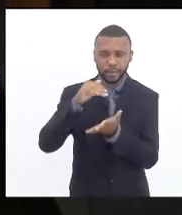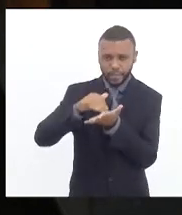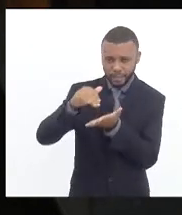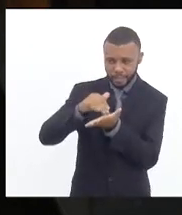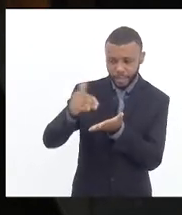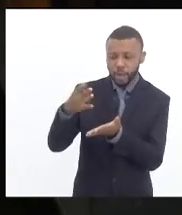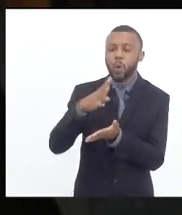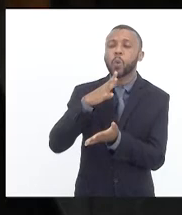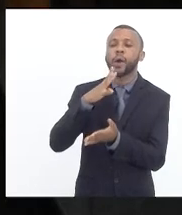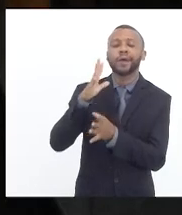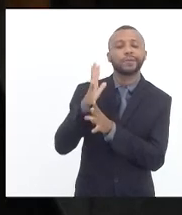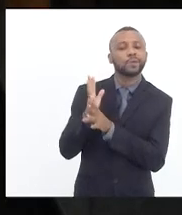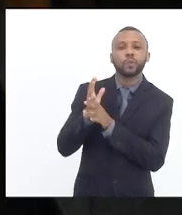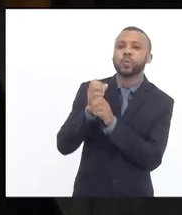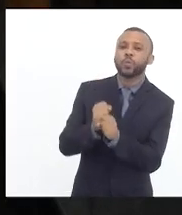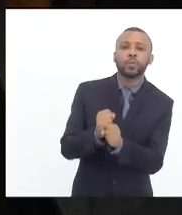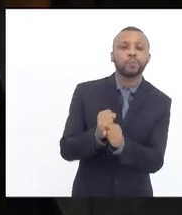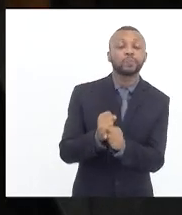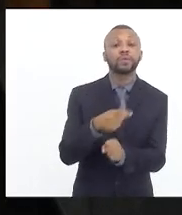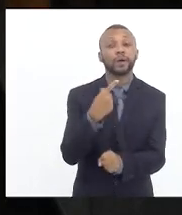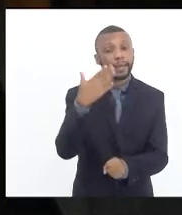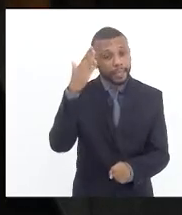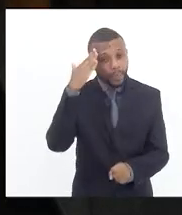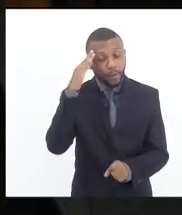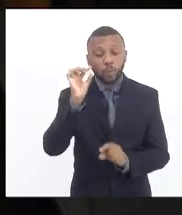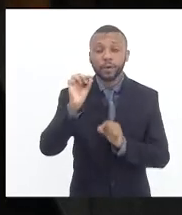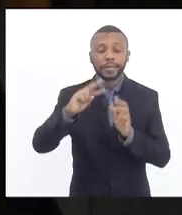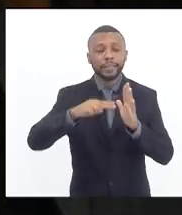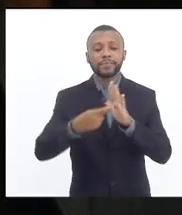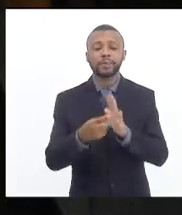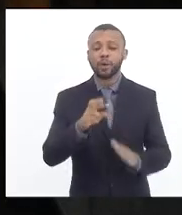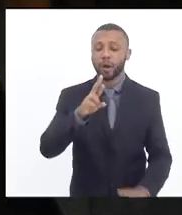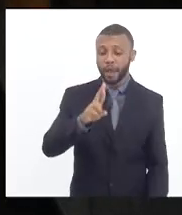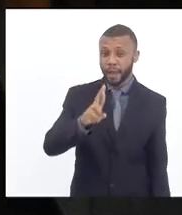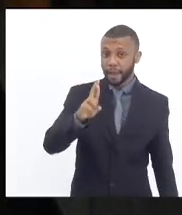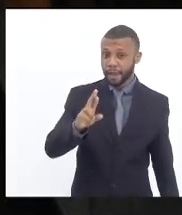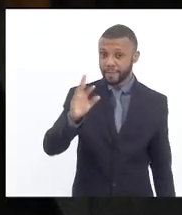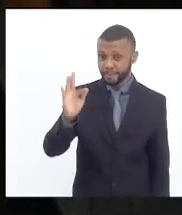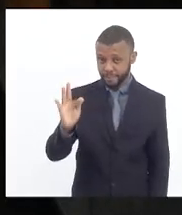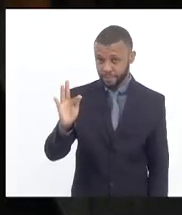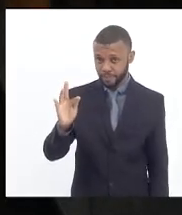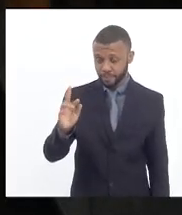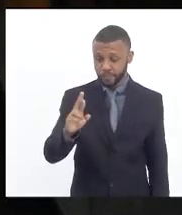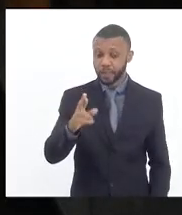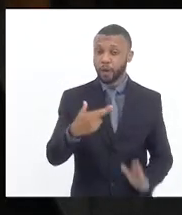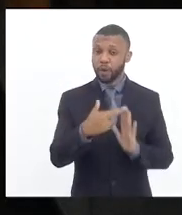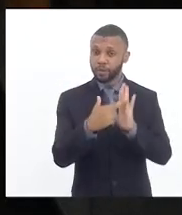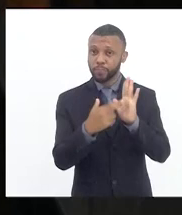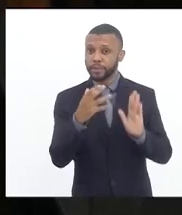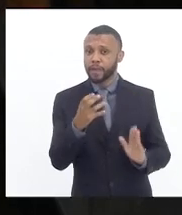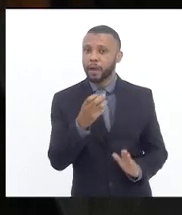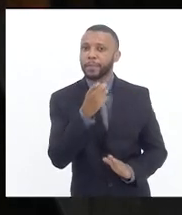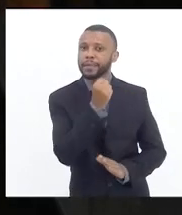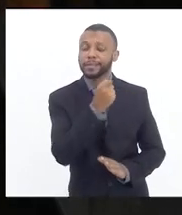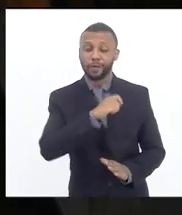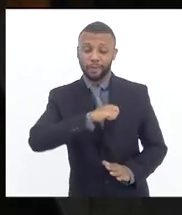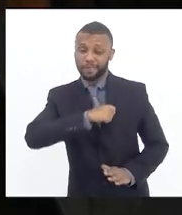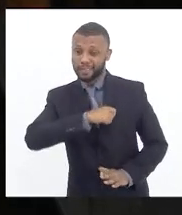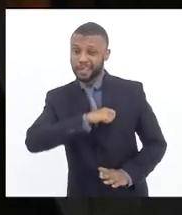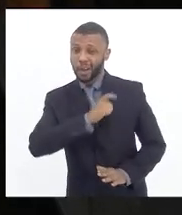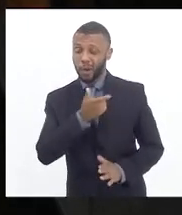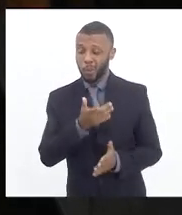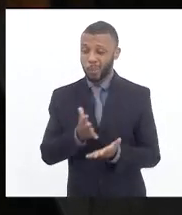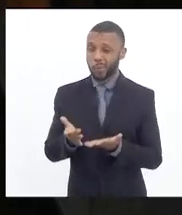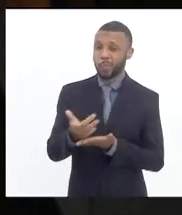nós sabemos o que que significa o regime de recuperação chão regime de recuperação fiscal é Bruno Sobral